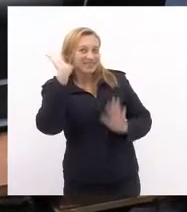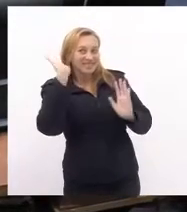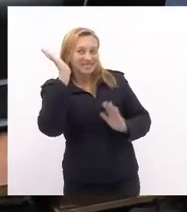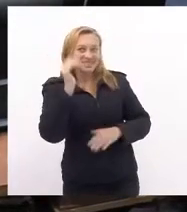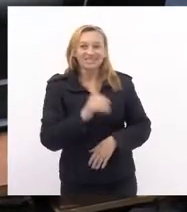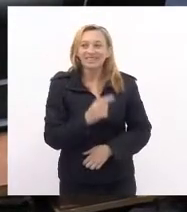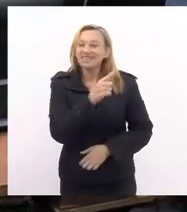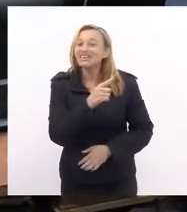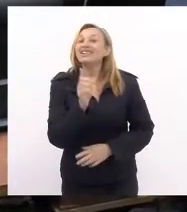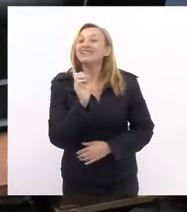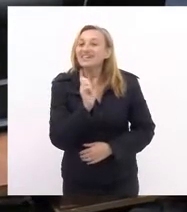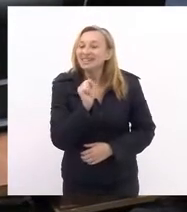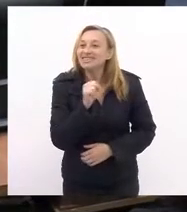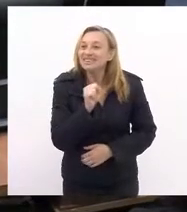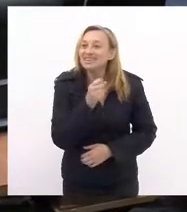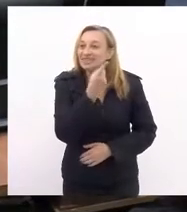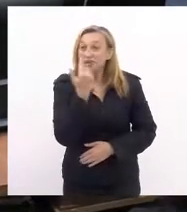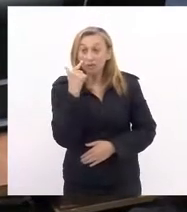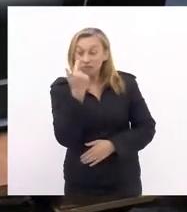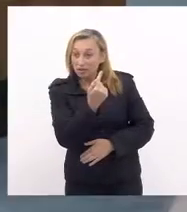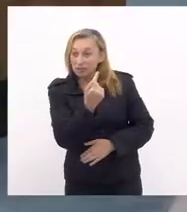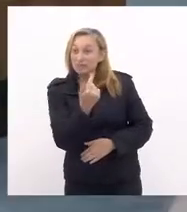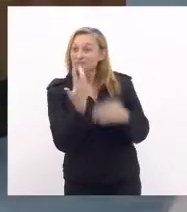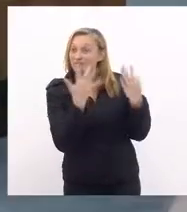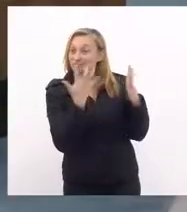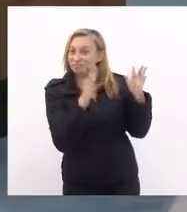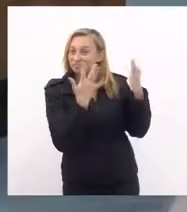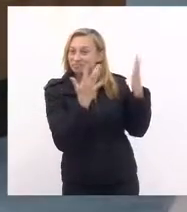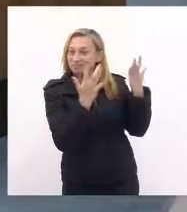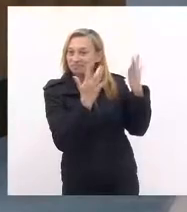mãozinha. Isso. E sabe o que é isso? De palma.